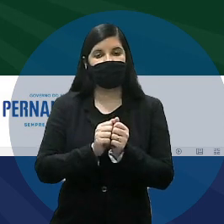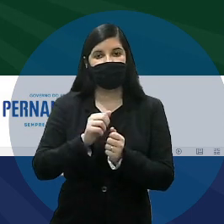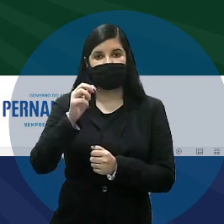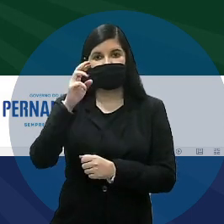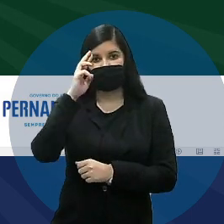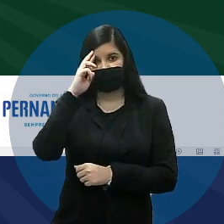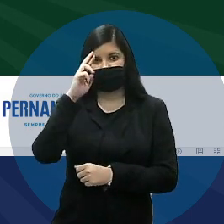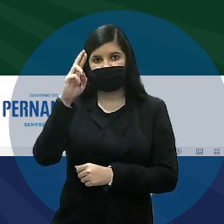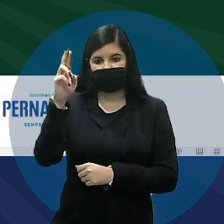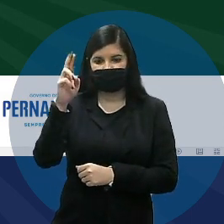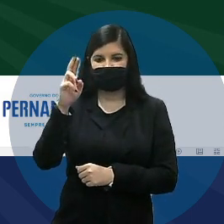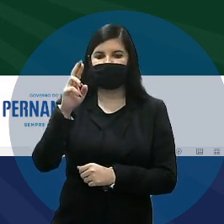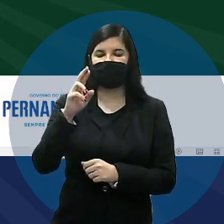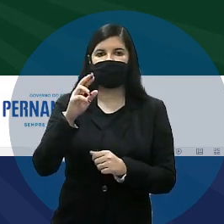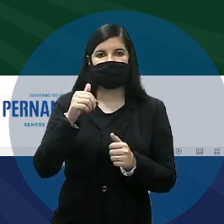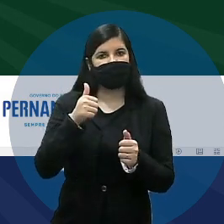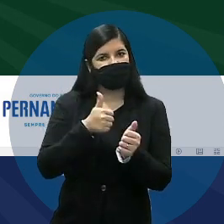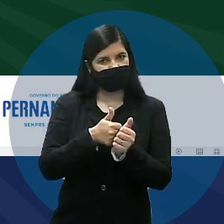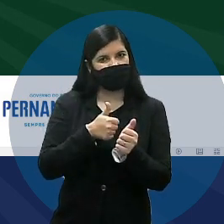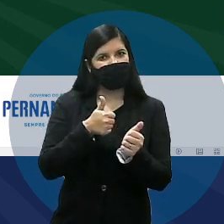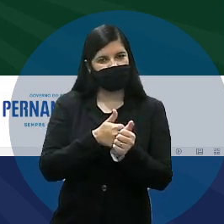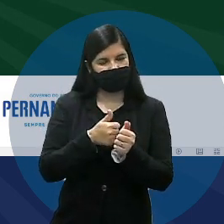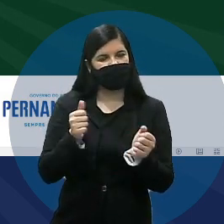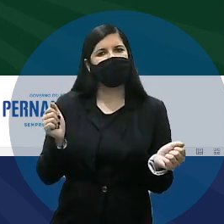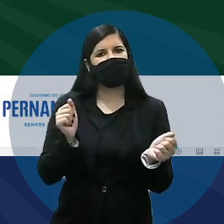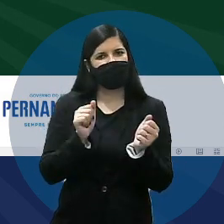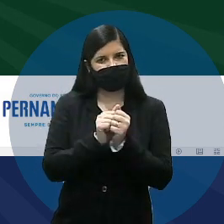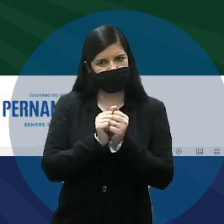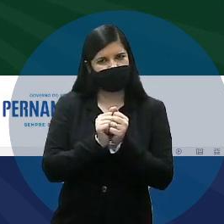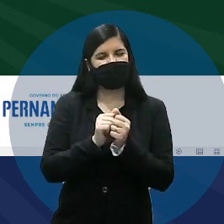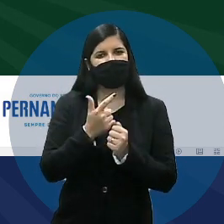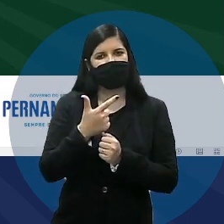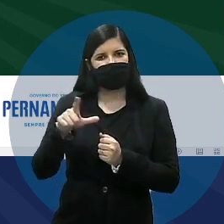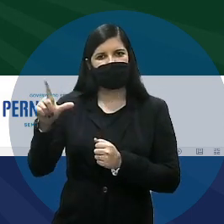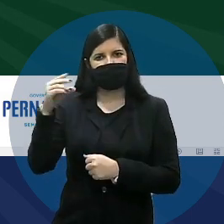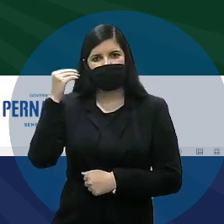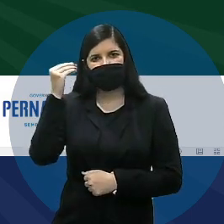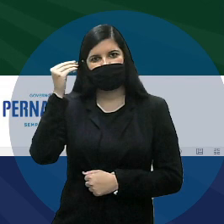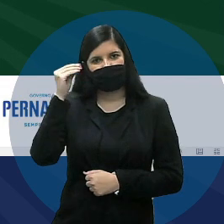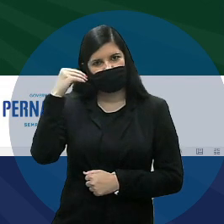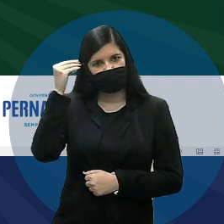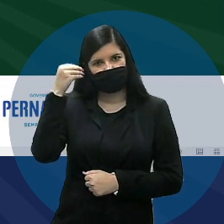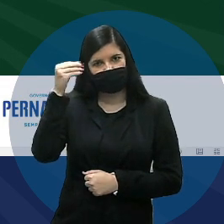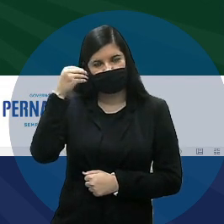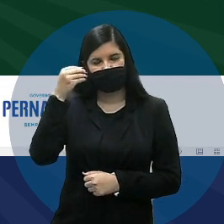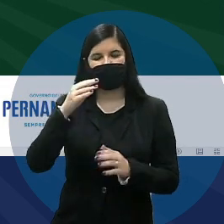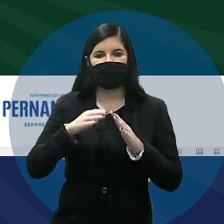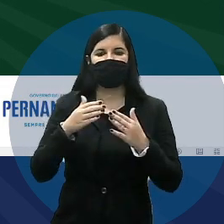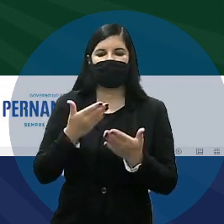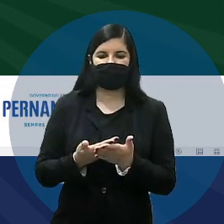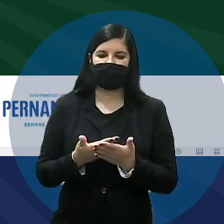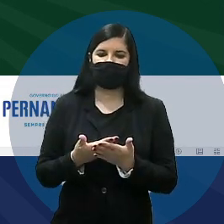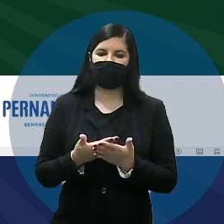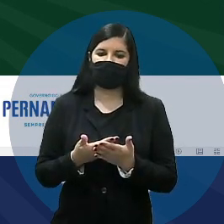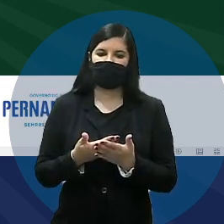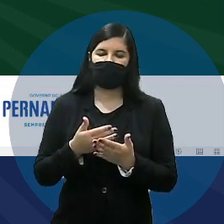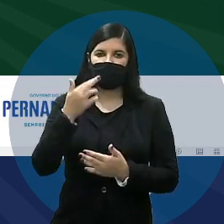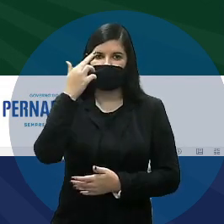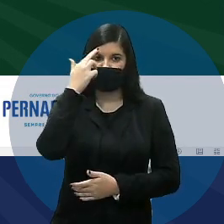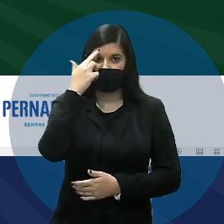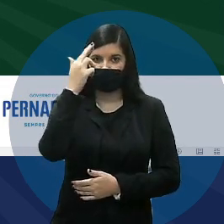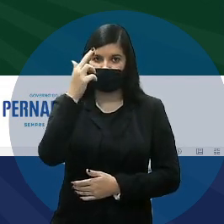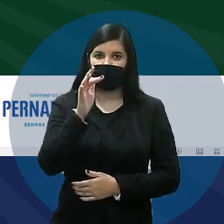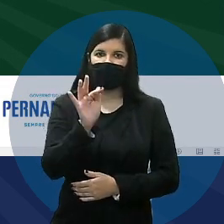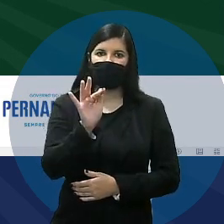era um companheiro de outras experiências em outras escolas, o também professor Fernando Augusto, que hoje é o gestor